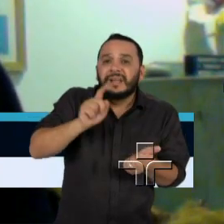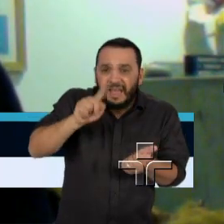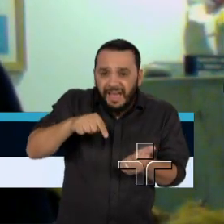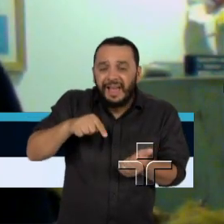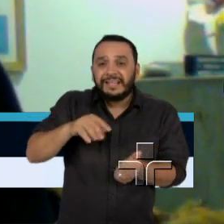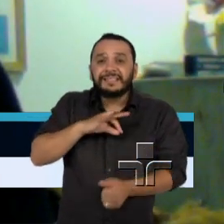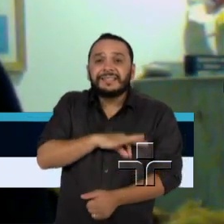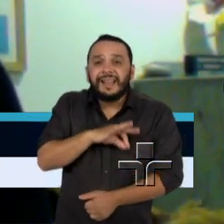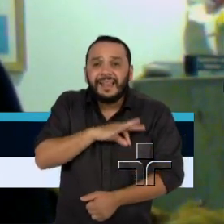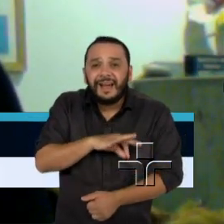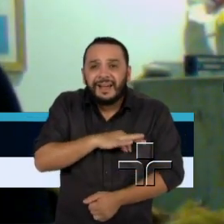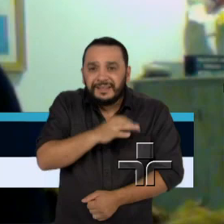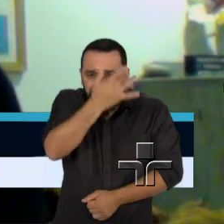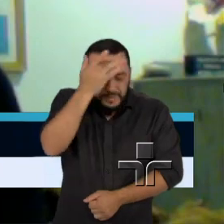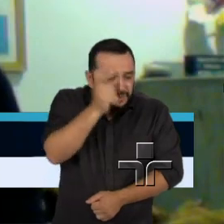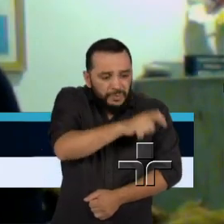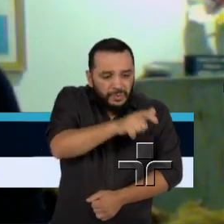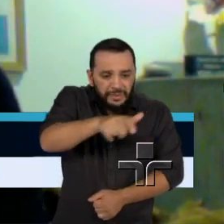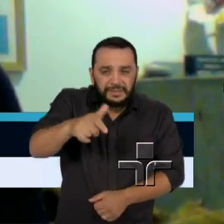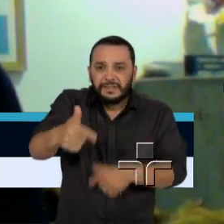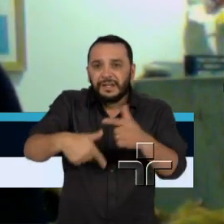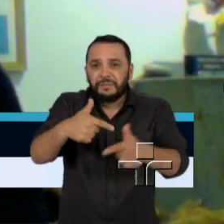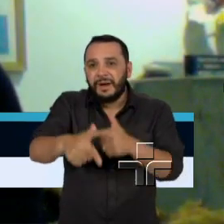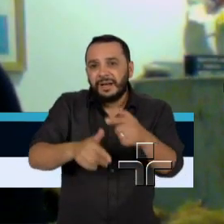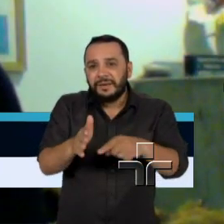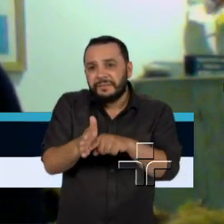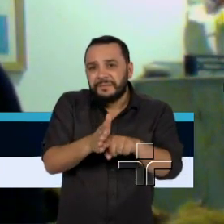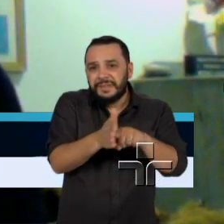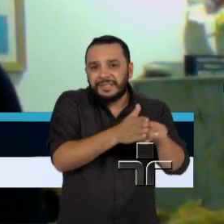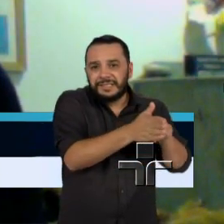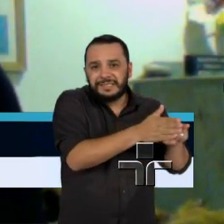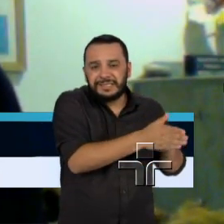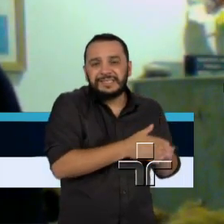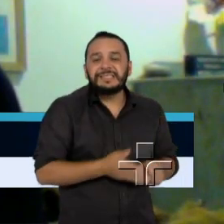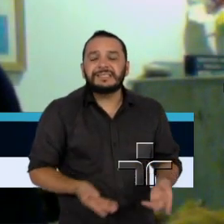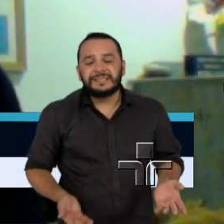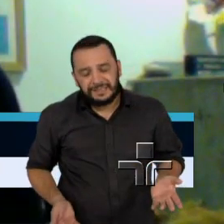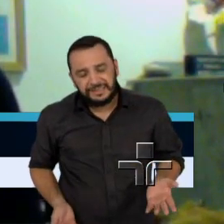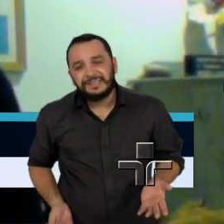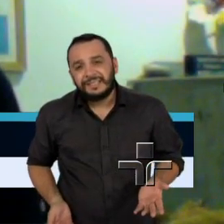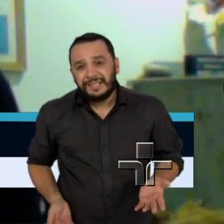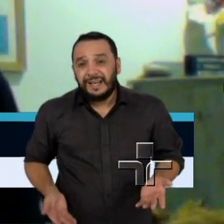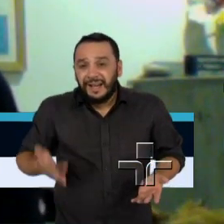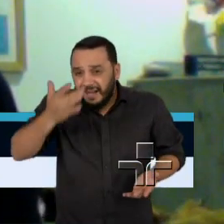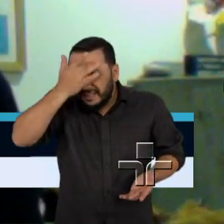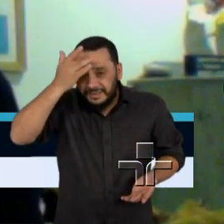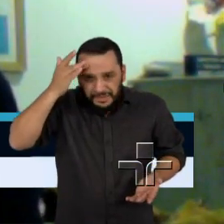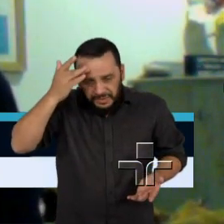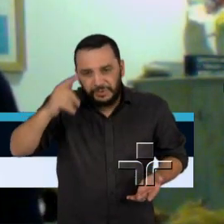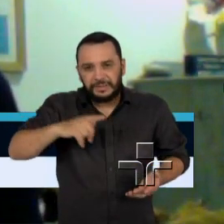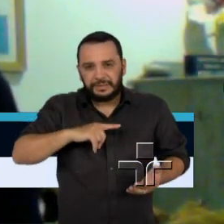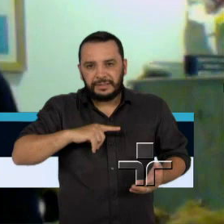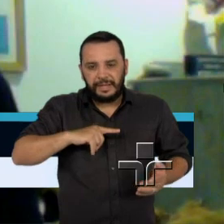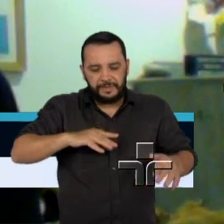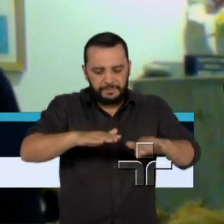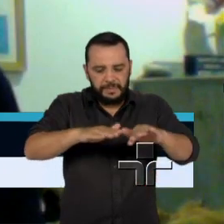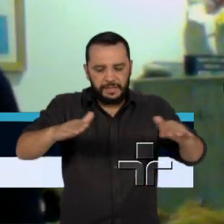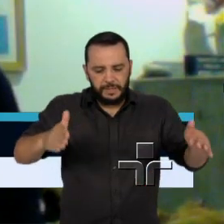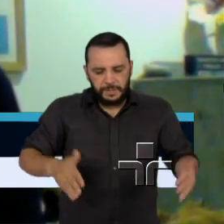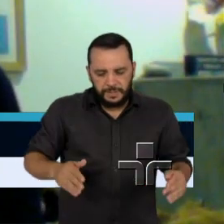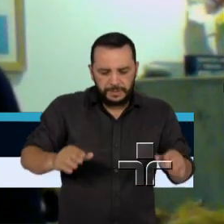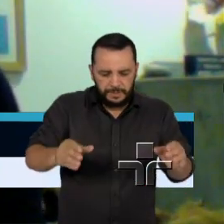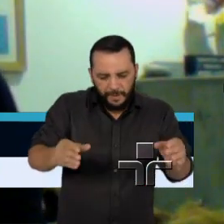Brasil. A nossa mão de obra, o pessoal que fica na bancada fazendo os experimentos